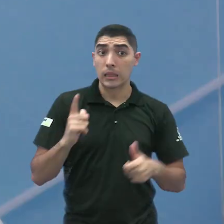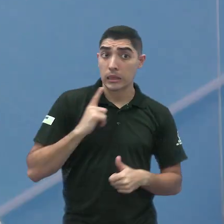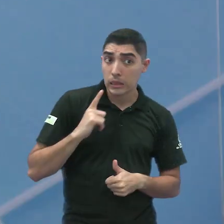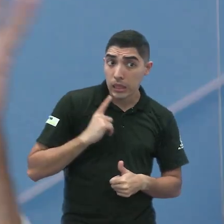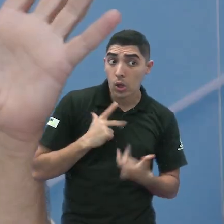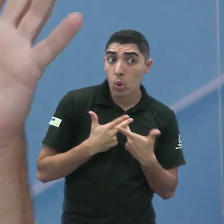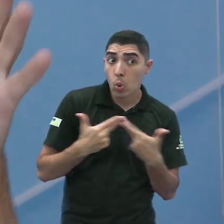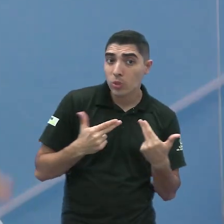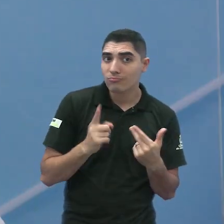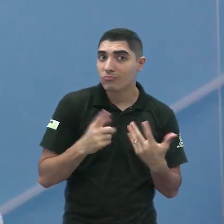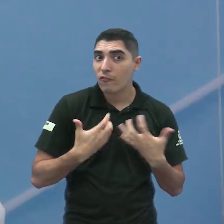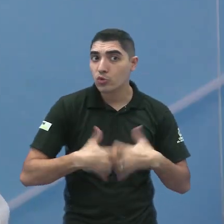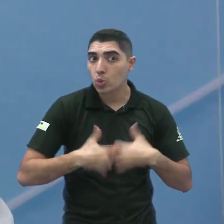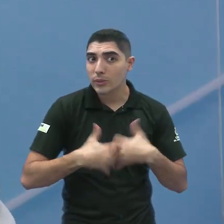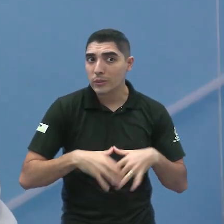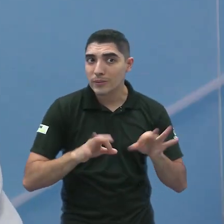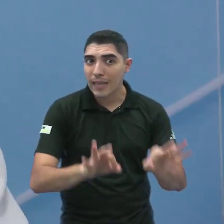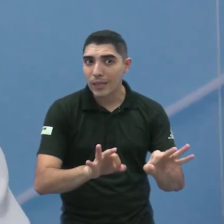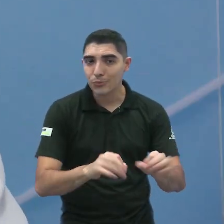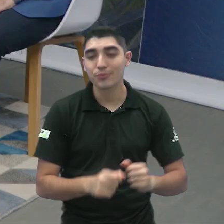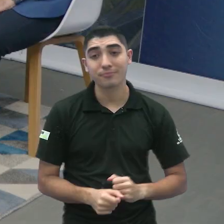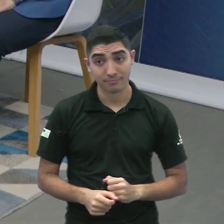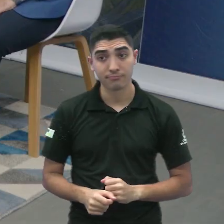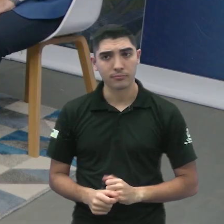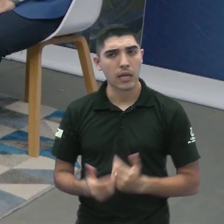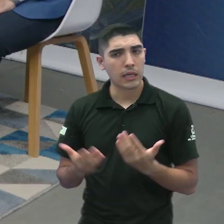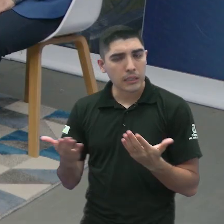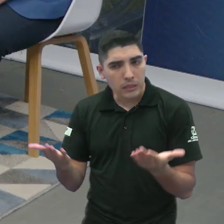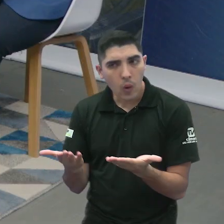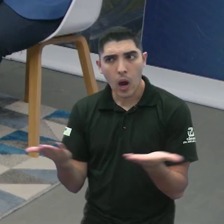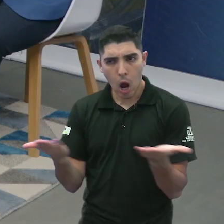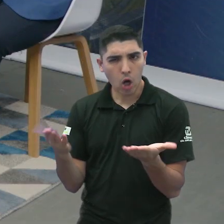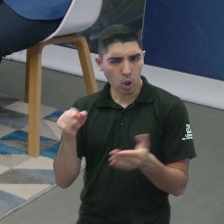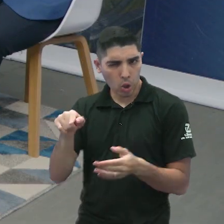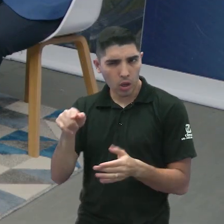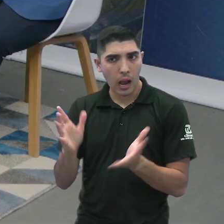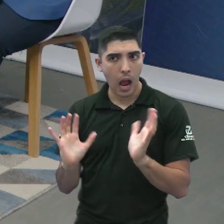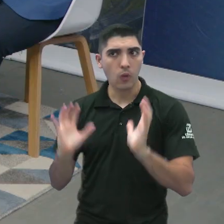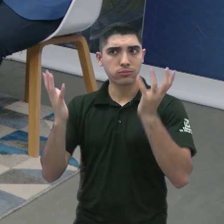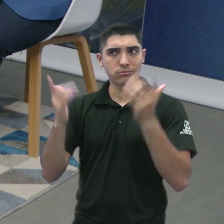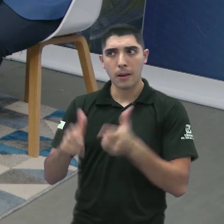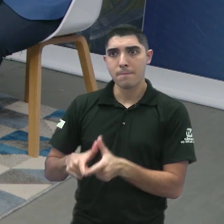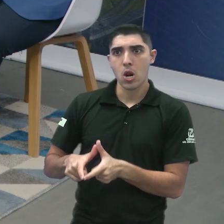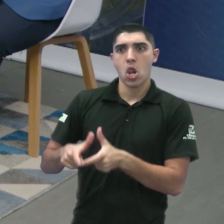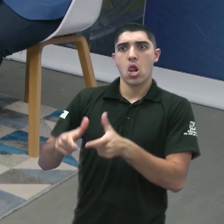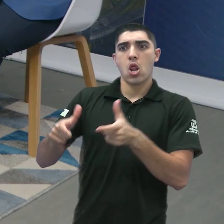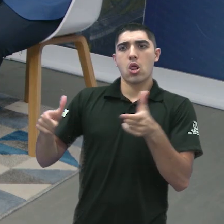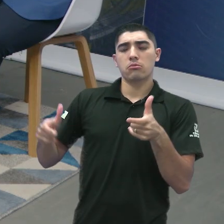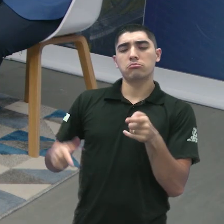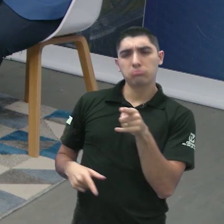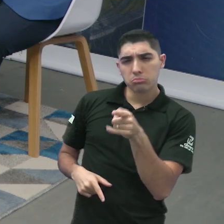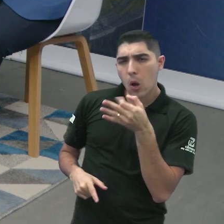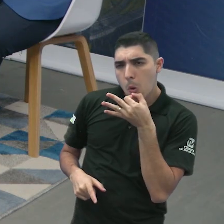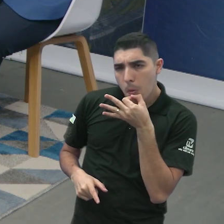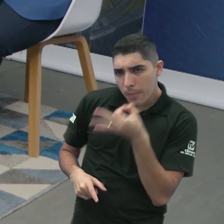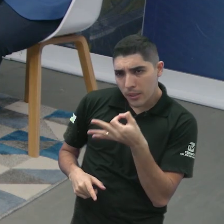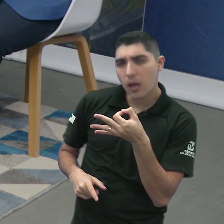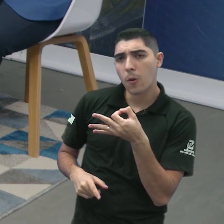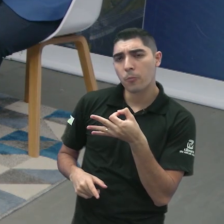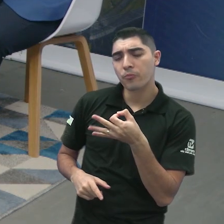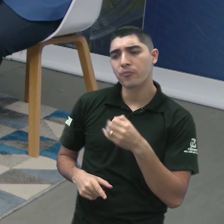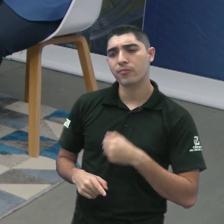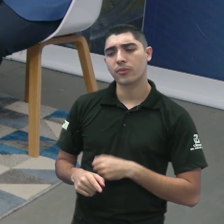muito bem para nós, seres humanos. E com essa demanda, né, esse aumento expressivo, o senhor acredita que a